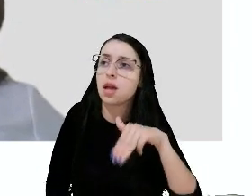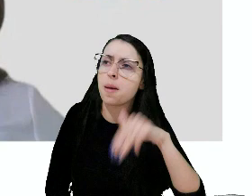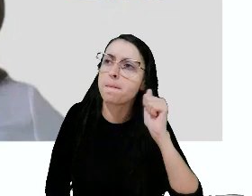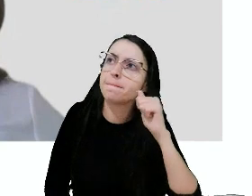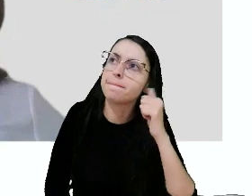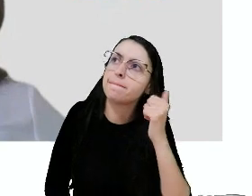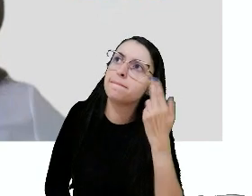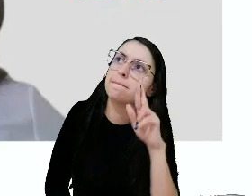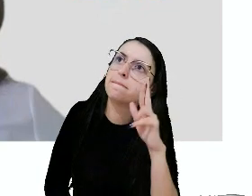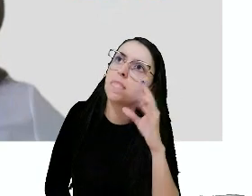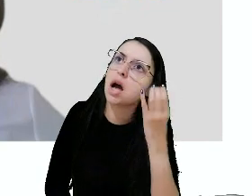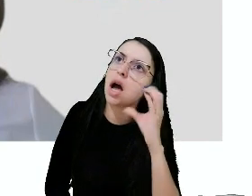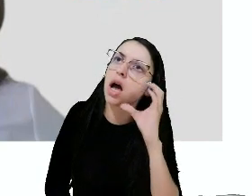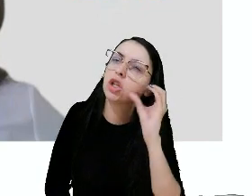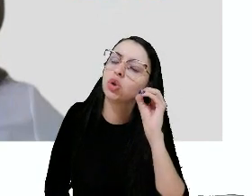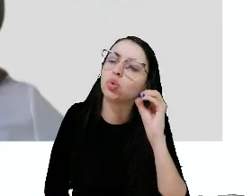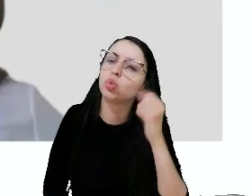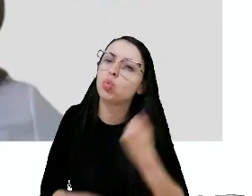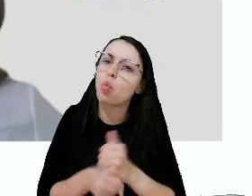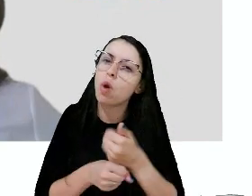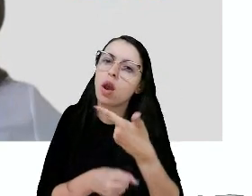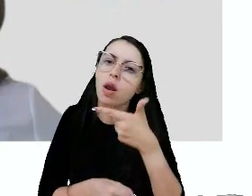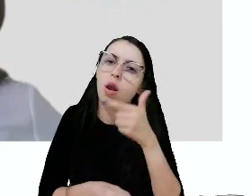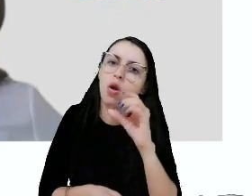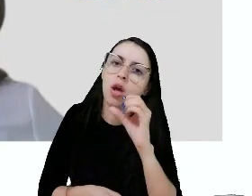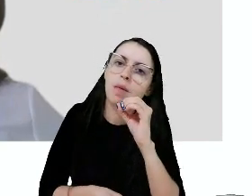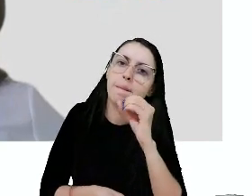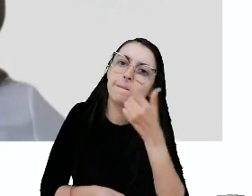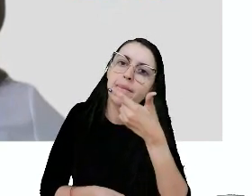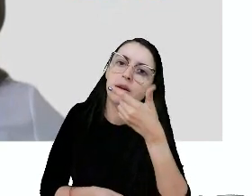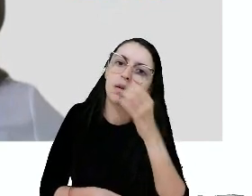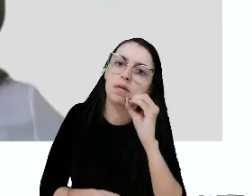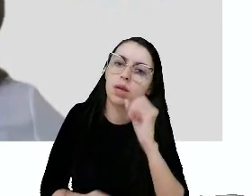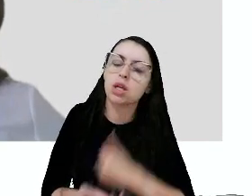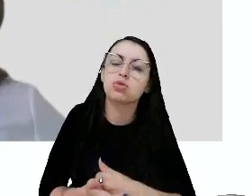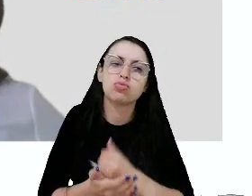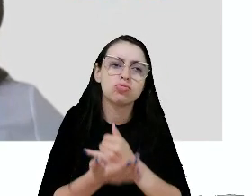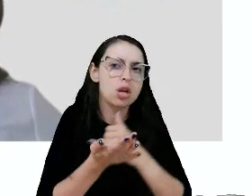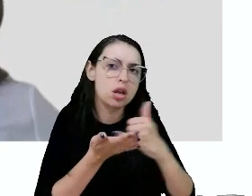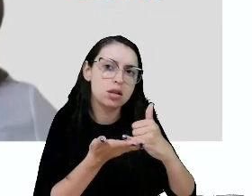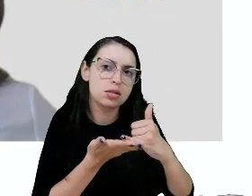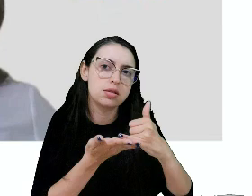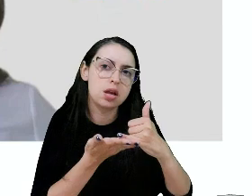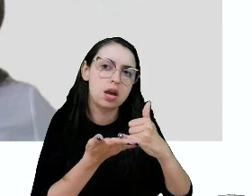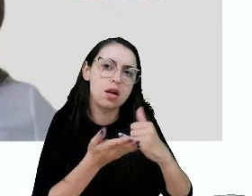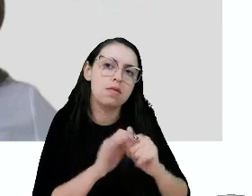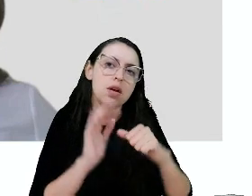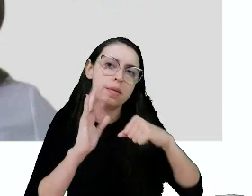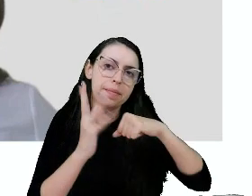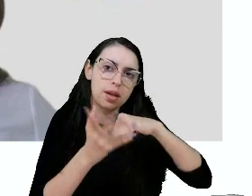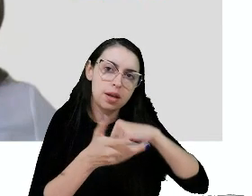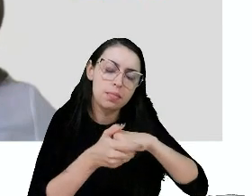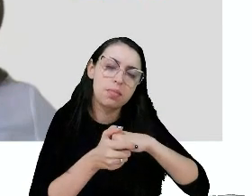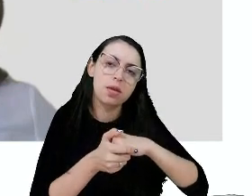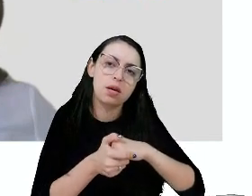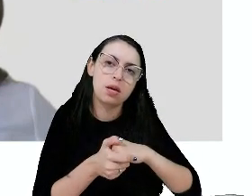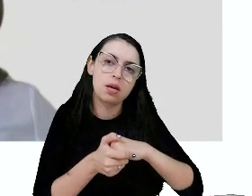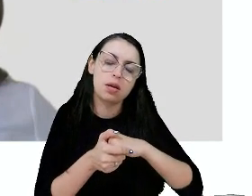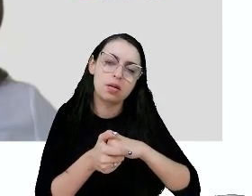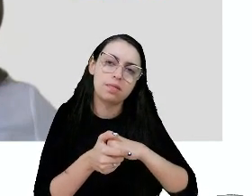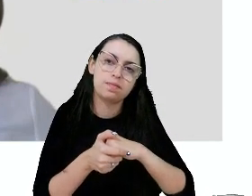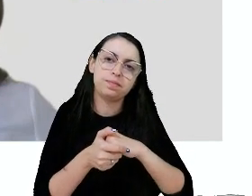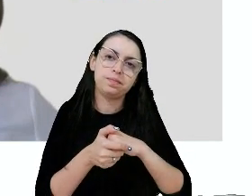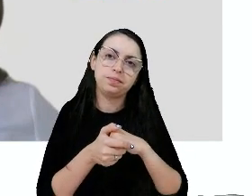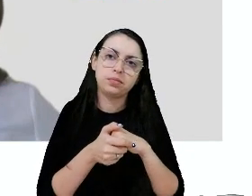março de 2020. Vejam vocês. Então, quando se iniciava essa